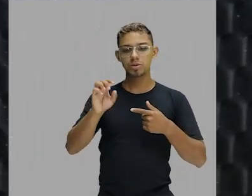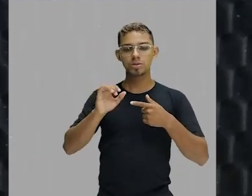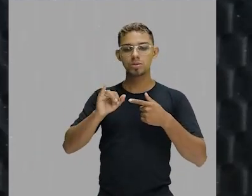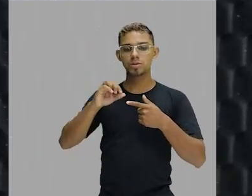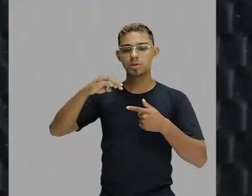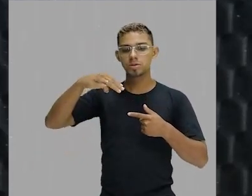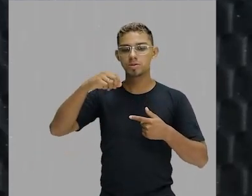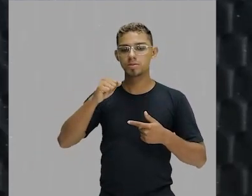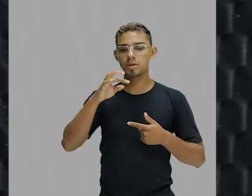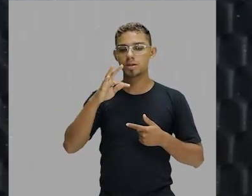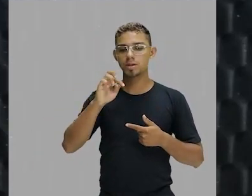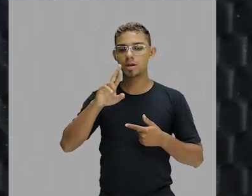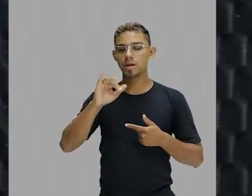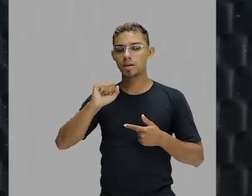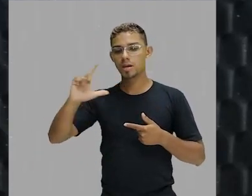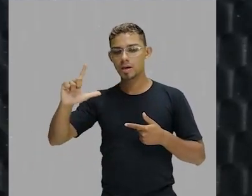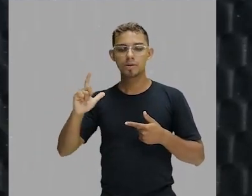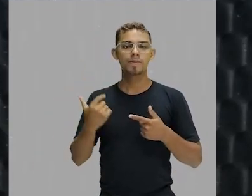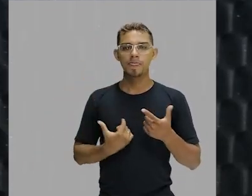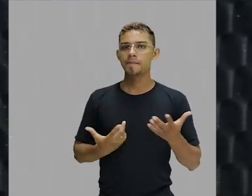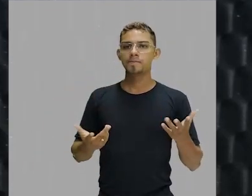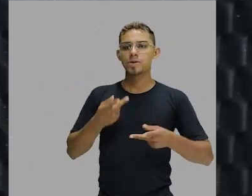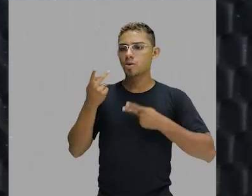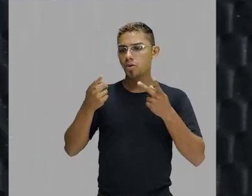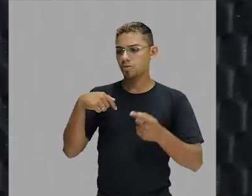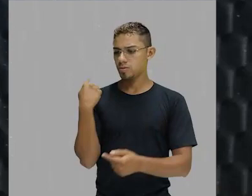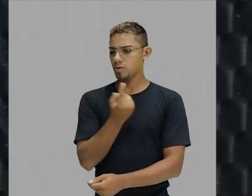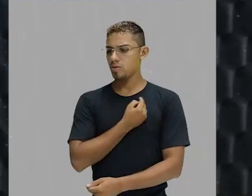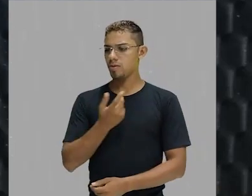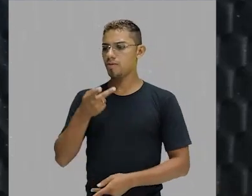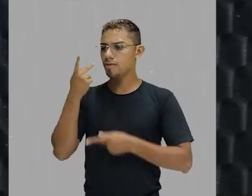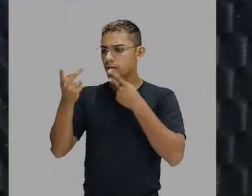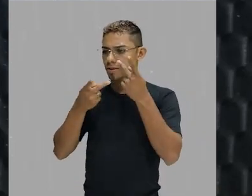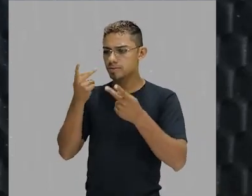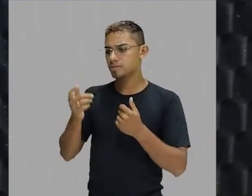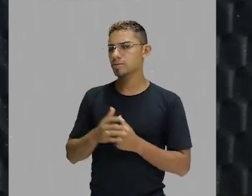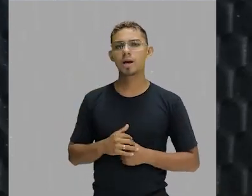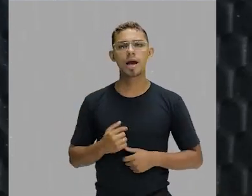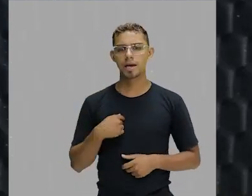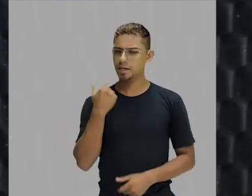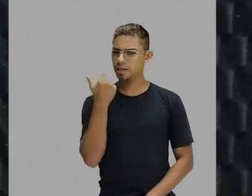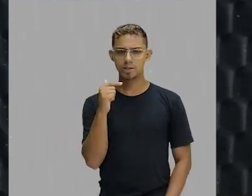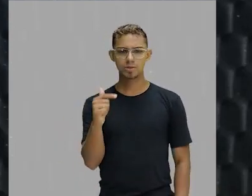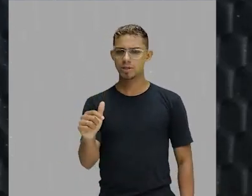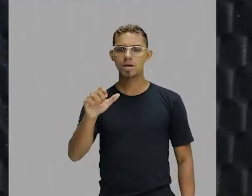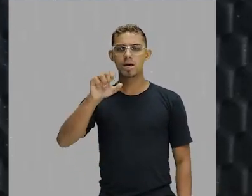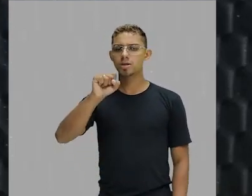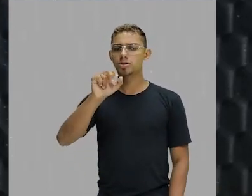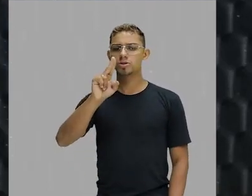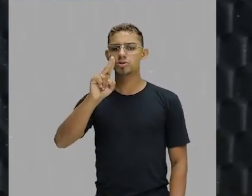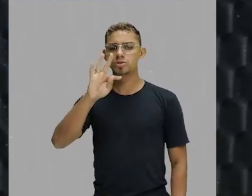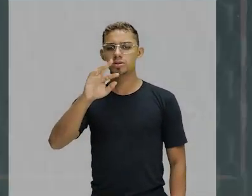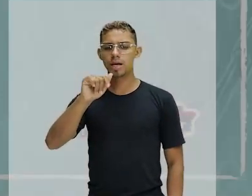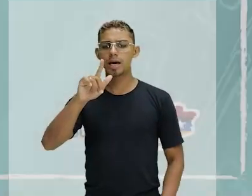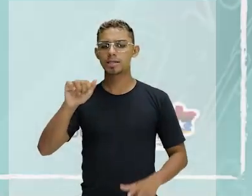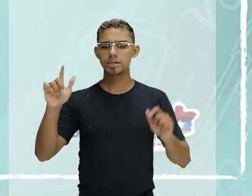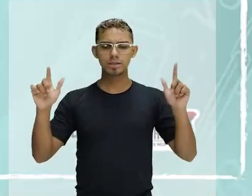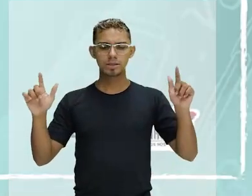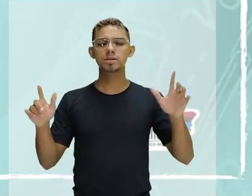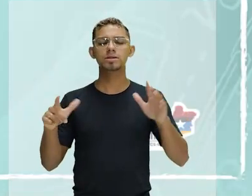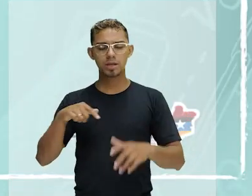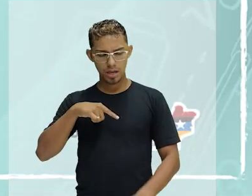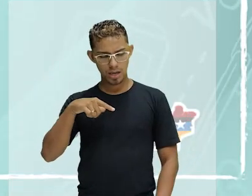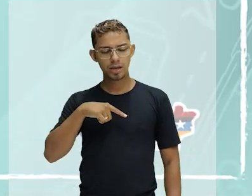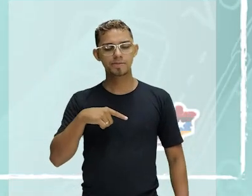imaterial. Só tem um jeito de você reconhecer maranhense, é como nós falamos. Professor, a gente não tem sotaque? Temos, isso é claro. O